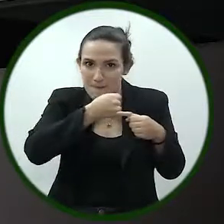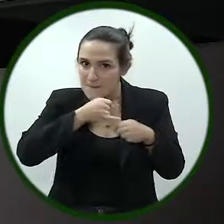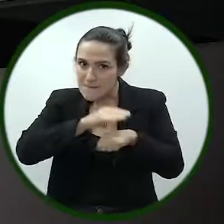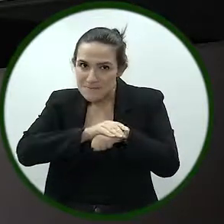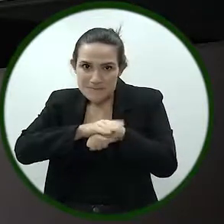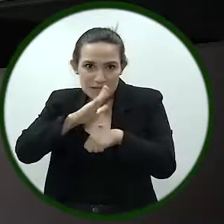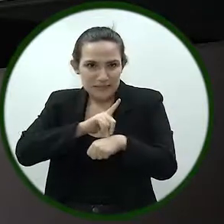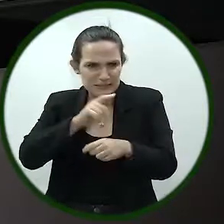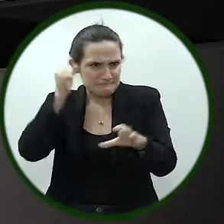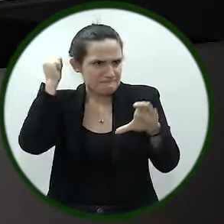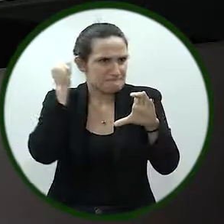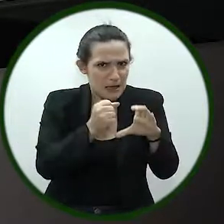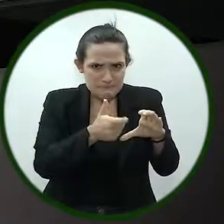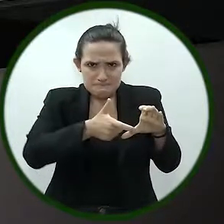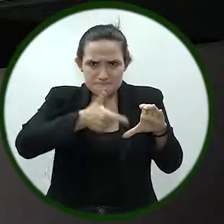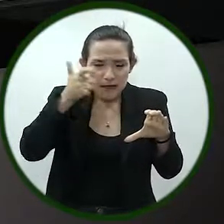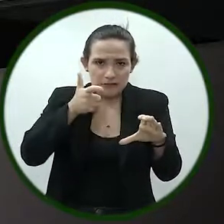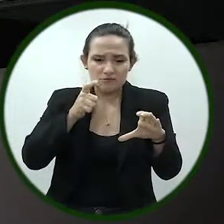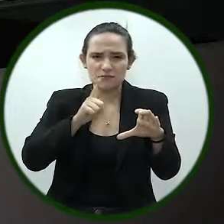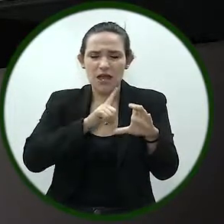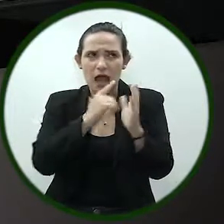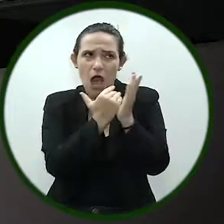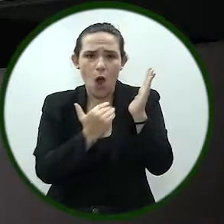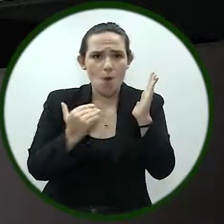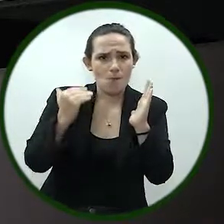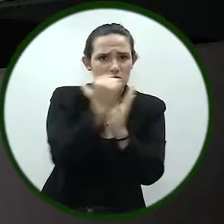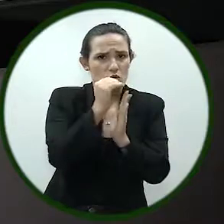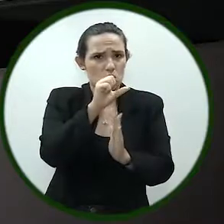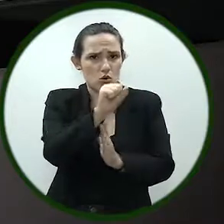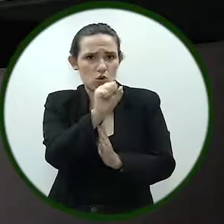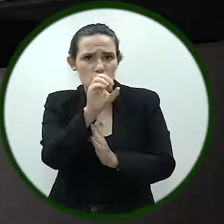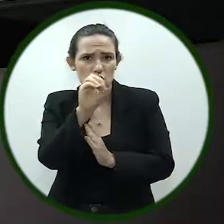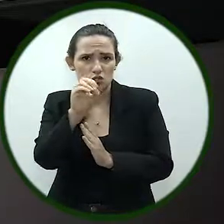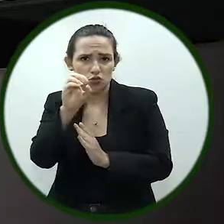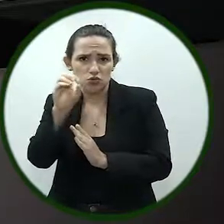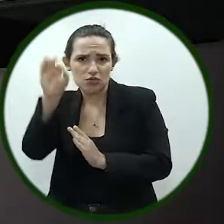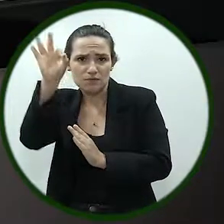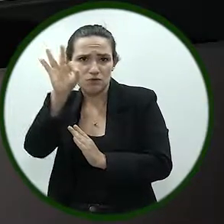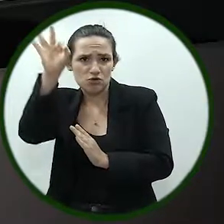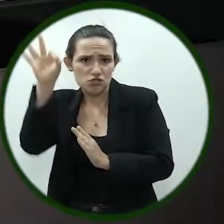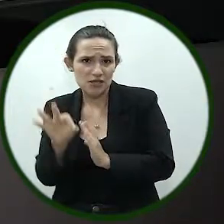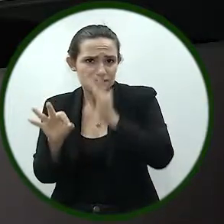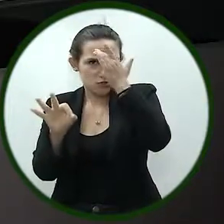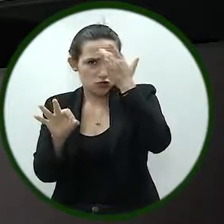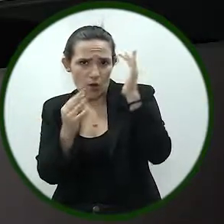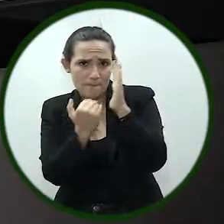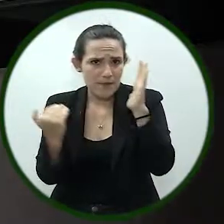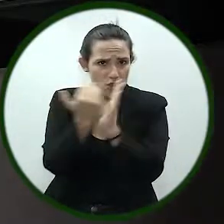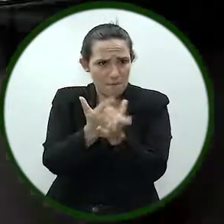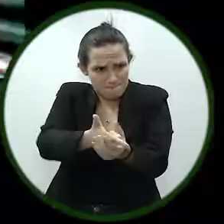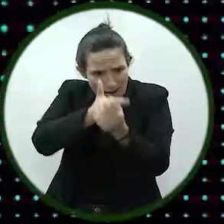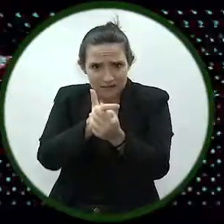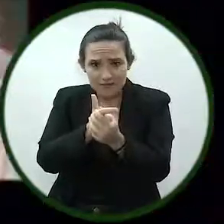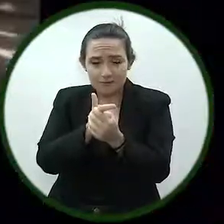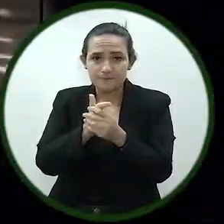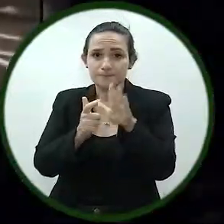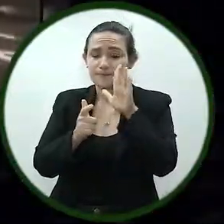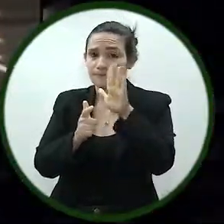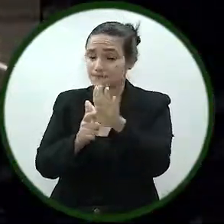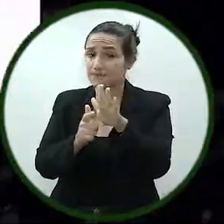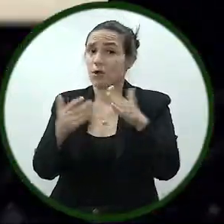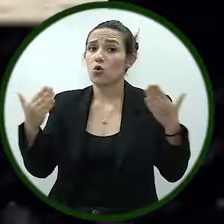maiores índices de crime e violência e aumentos de até 800% no número de homicídios. As